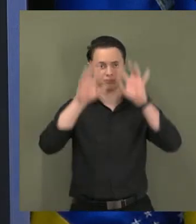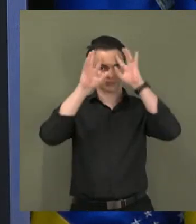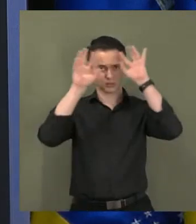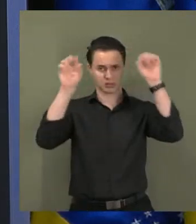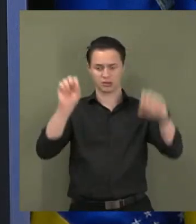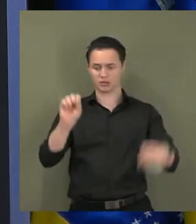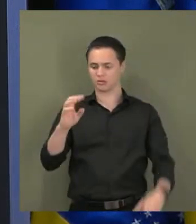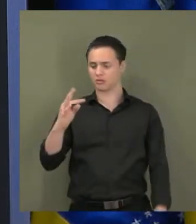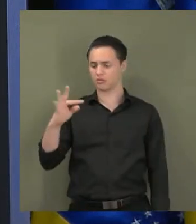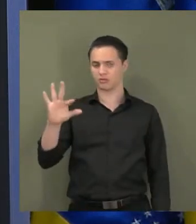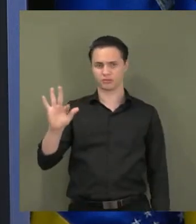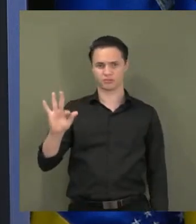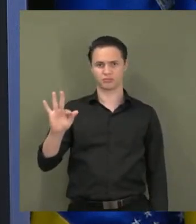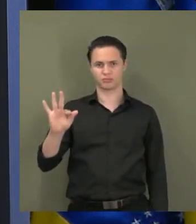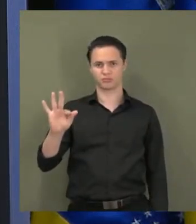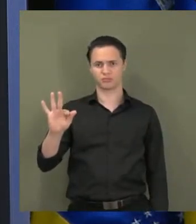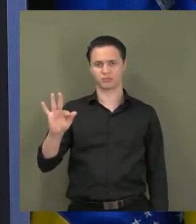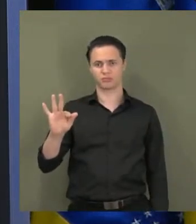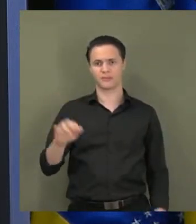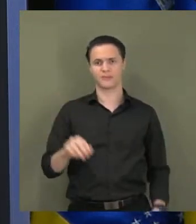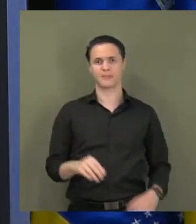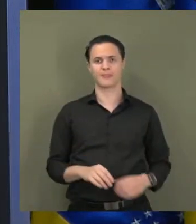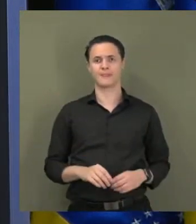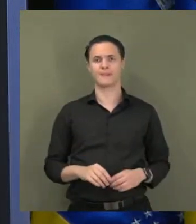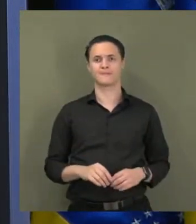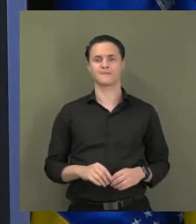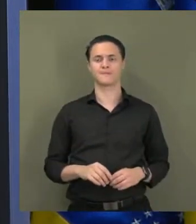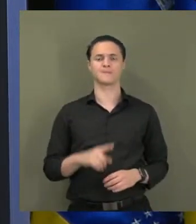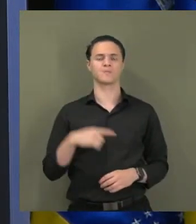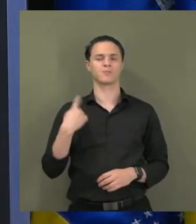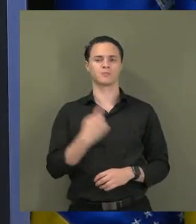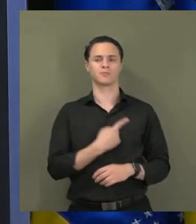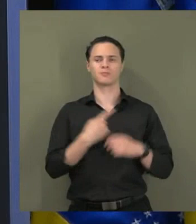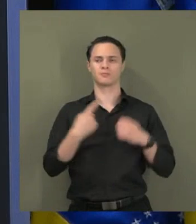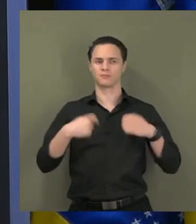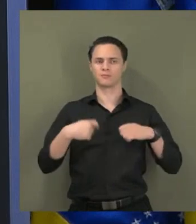Federal. Mais do que nunca, a gente precisa